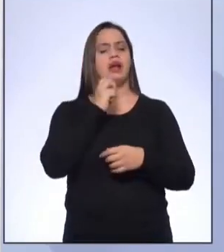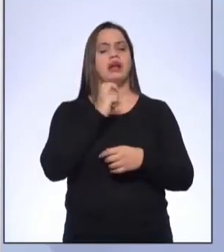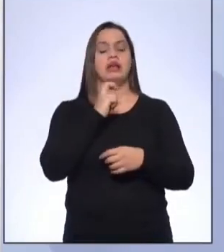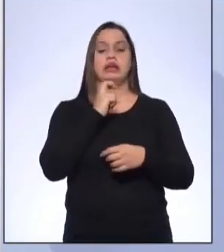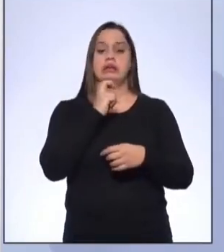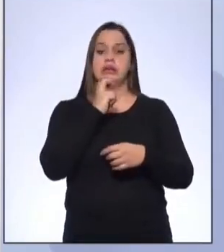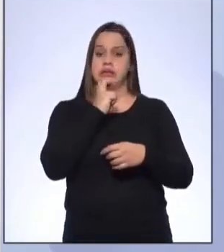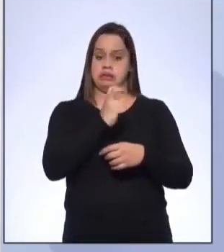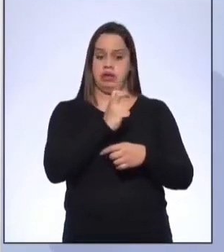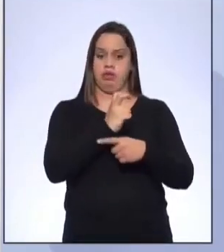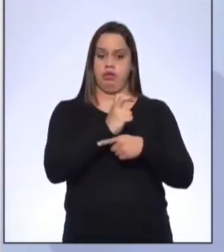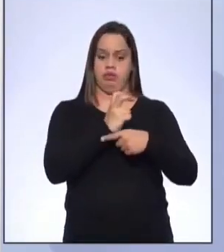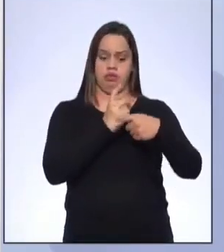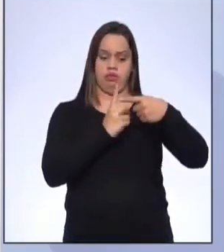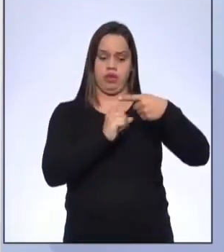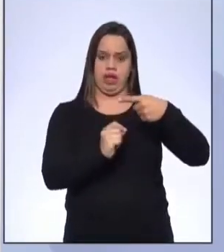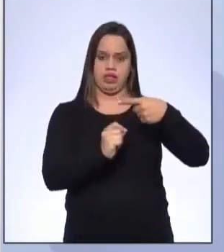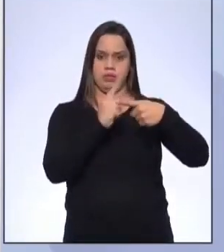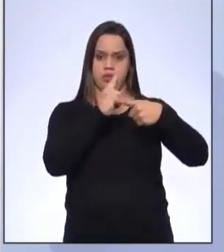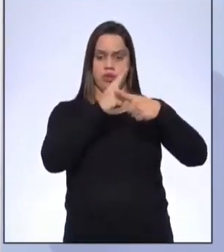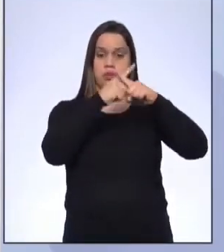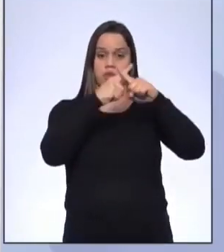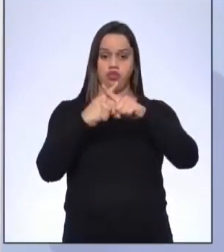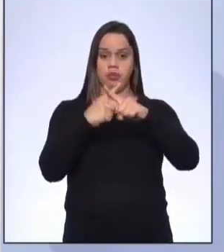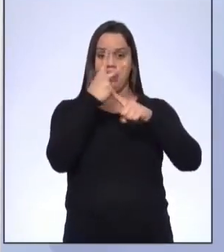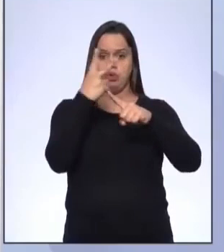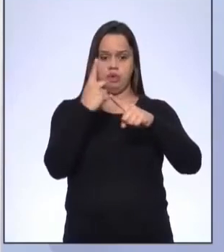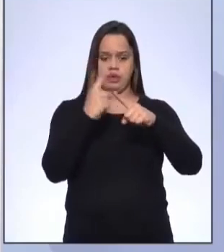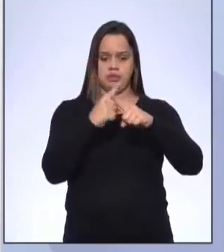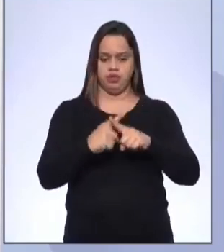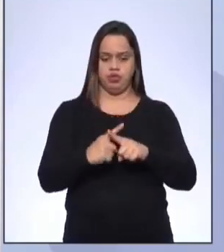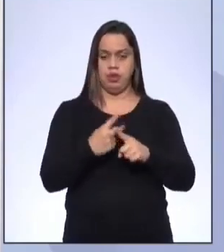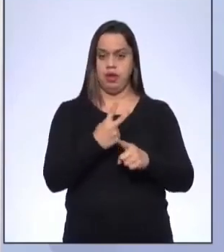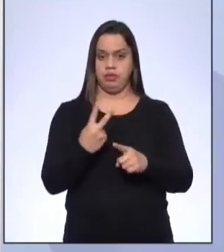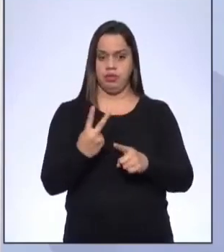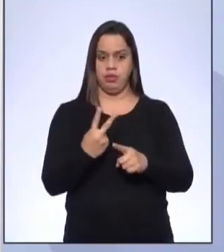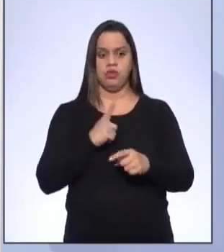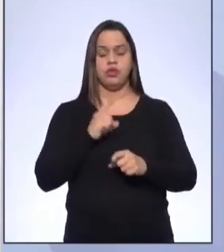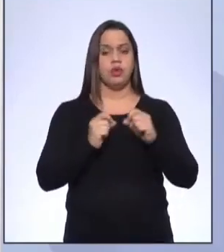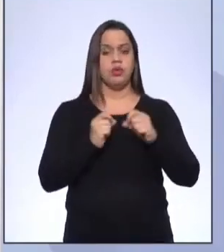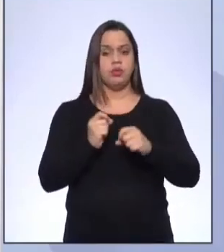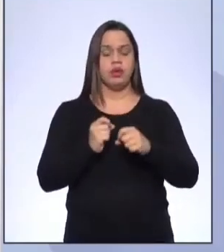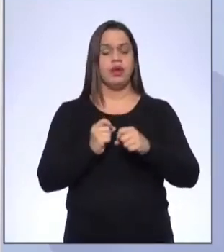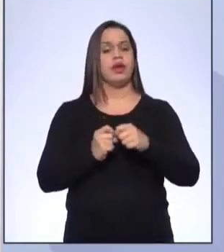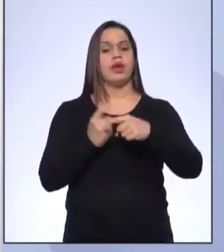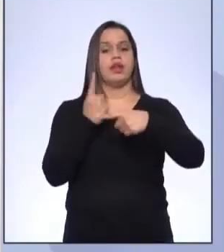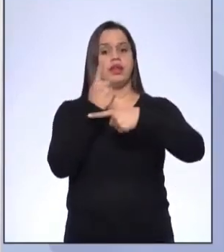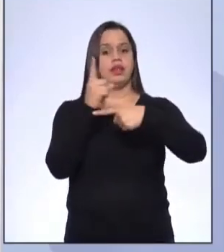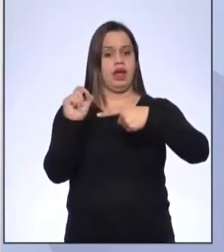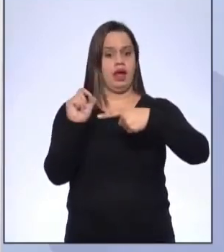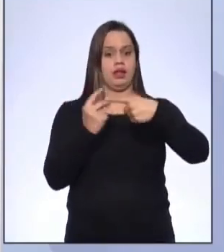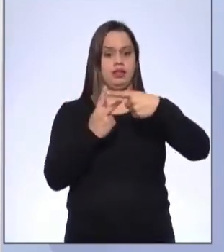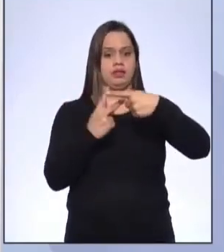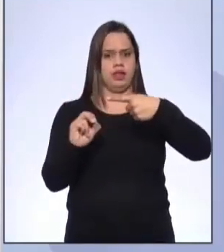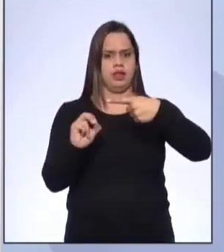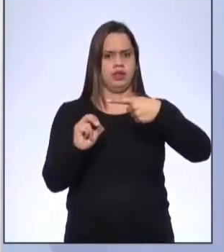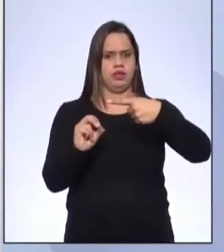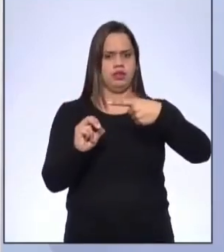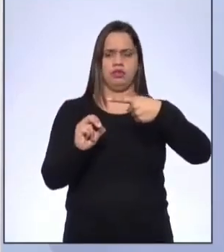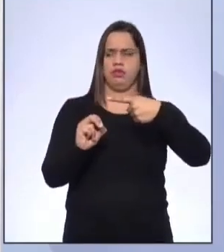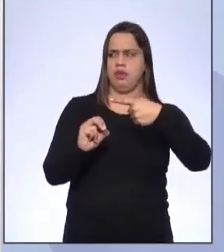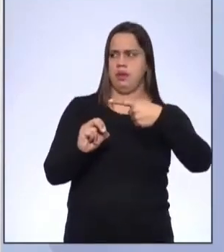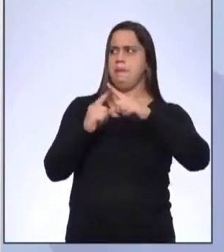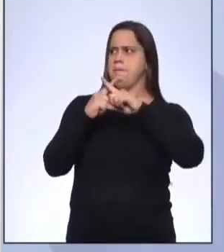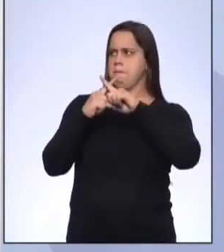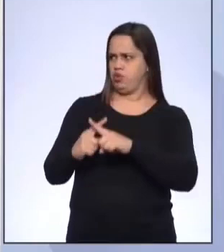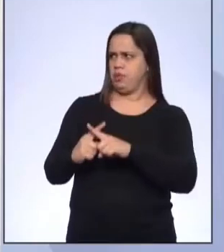por 2, aqui eu vou ter 10 sobre 20. 10 vinteavos. Multiplicar? Okay? Multiplicar,